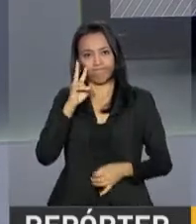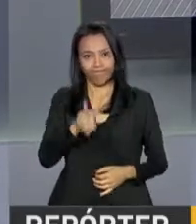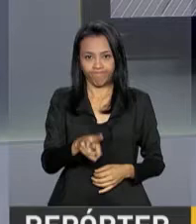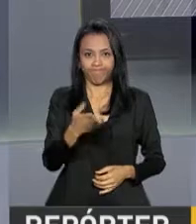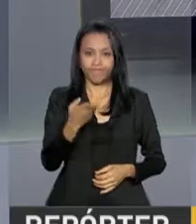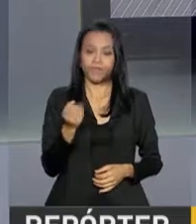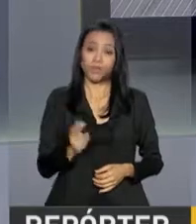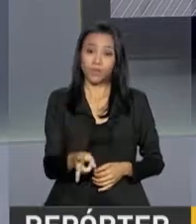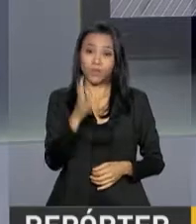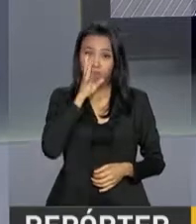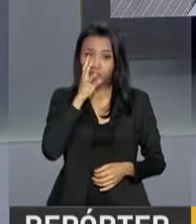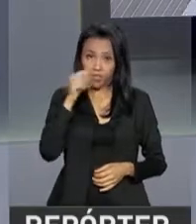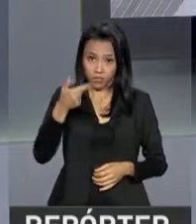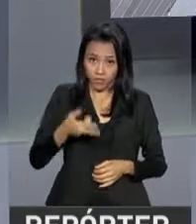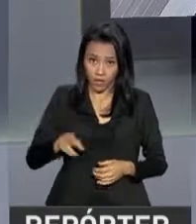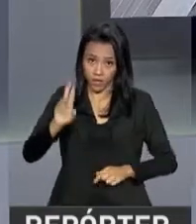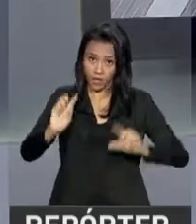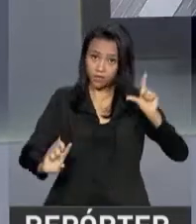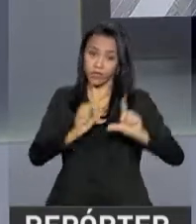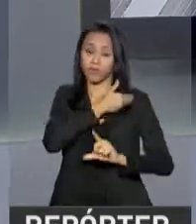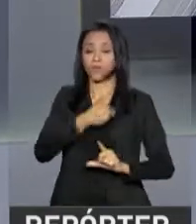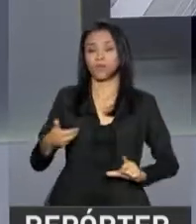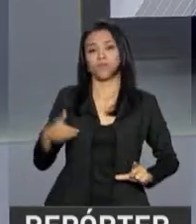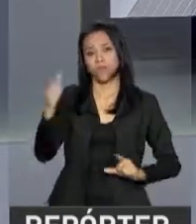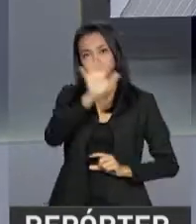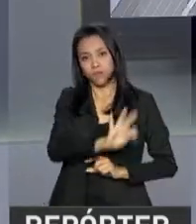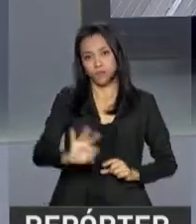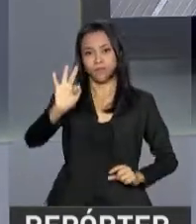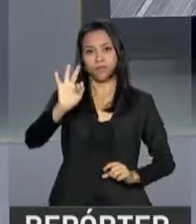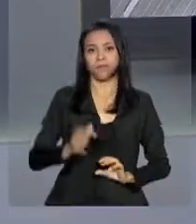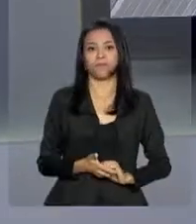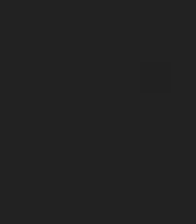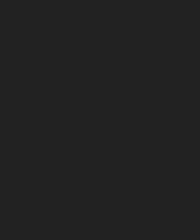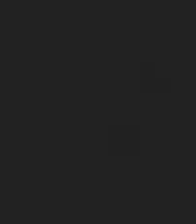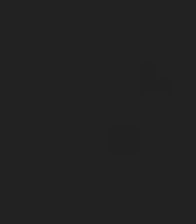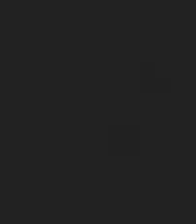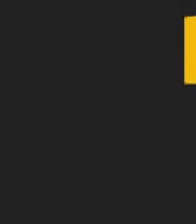internet continue com a gente na nbr a tv do governo federal